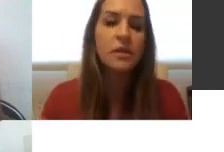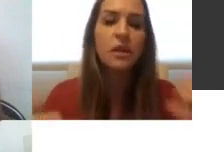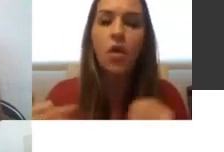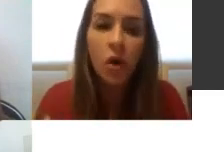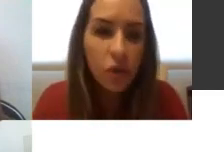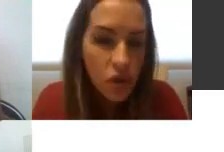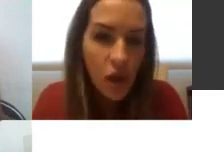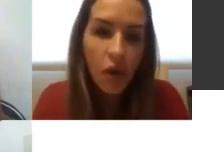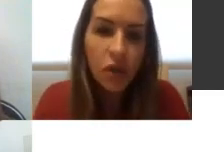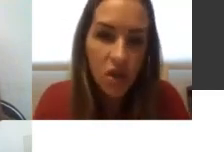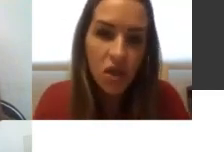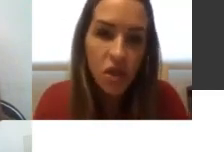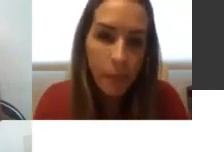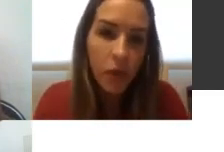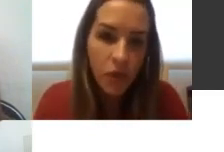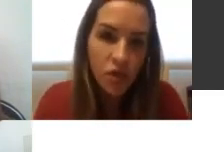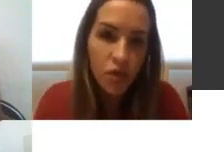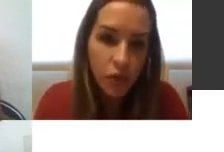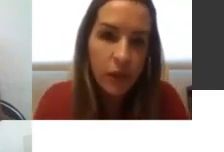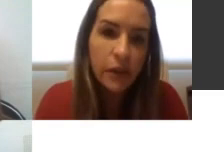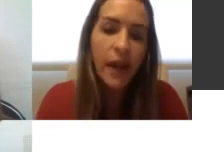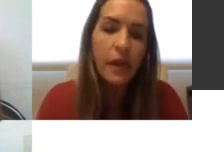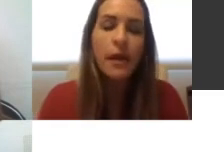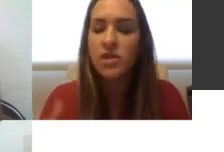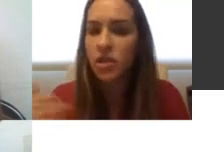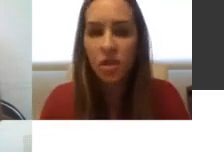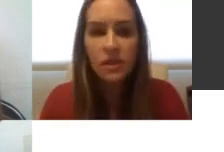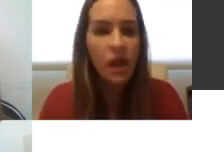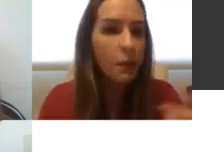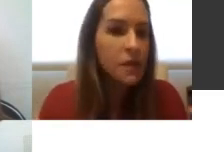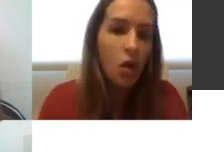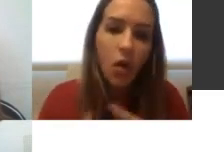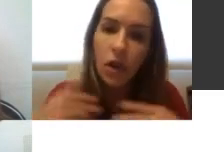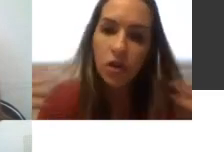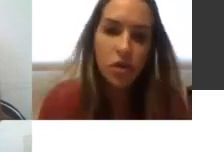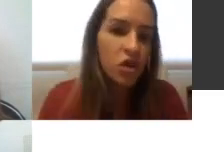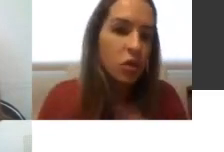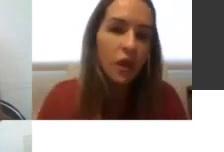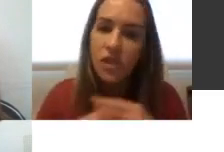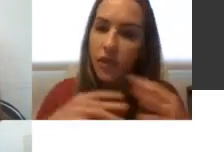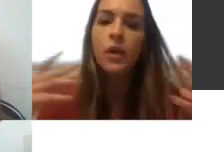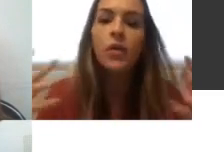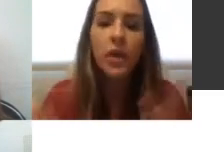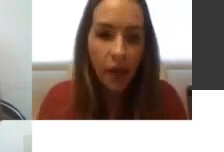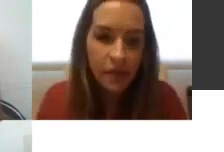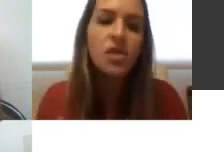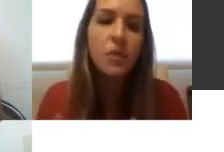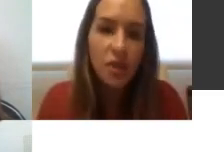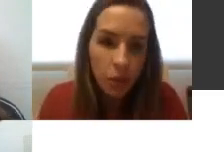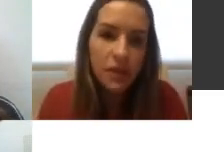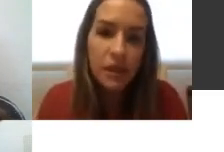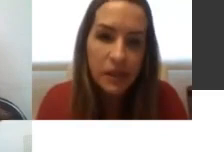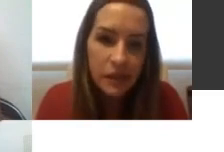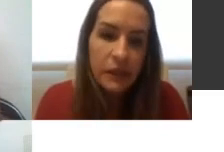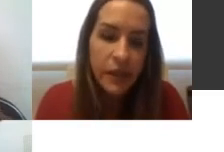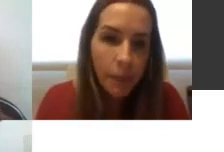precisa que outras redes de apoio nos ajudem assistente social psicóloga nutricionista do NASF o que quer que seja mas a gente